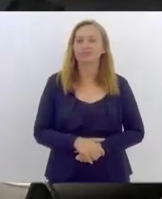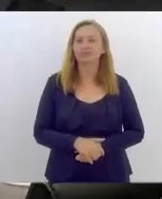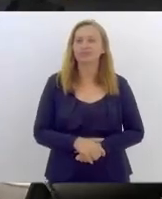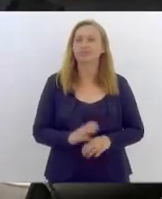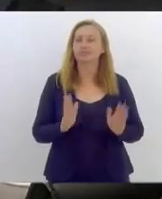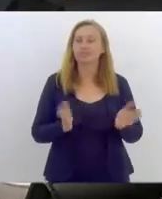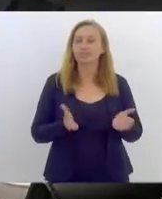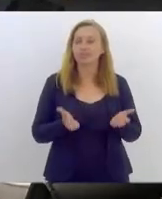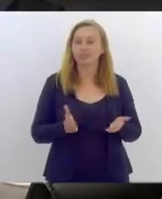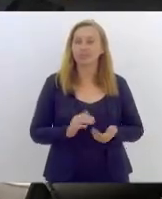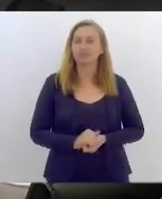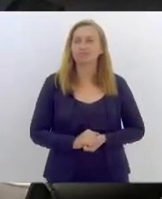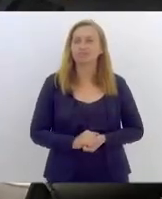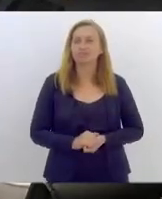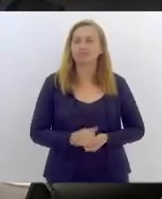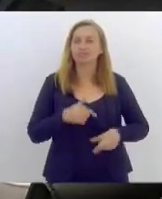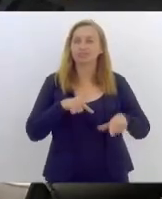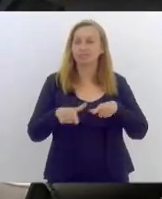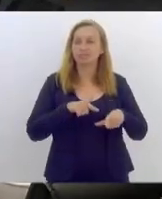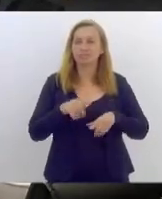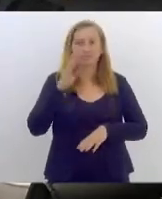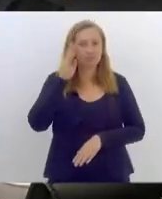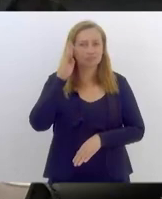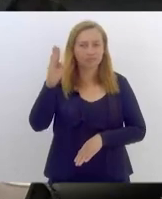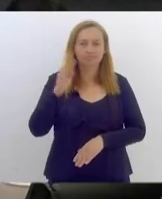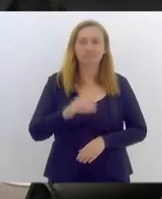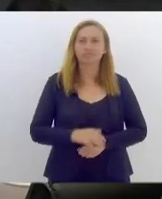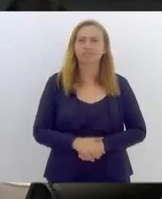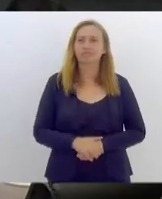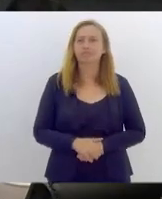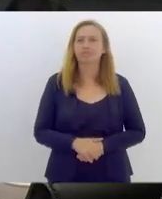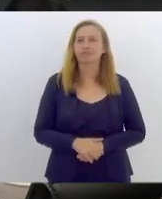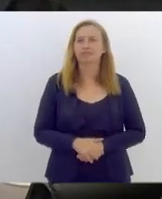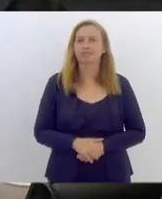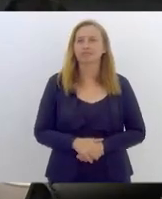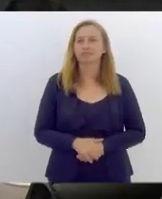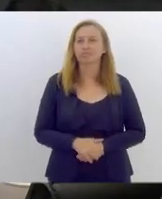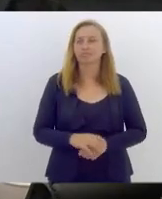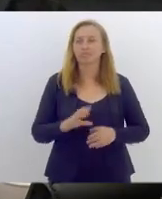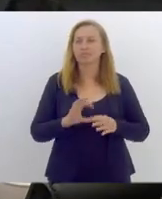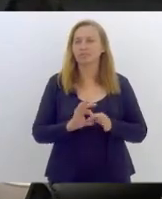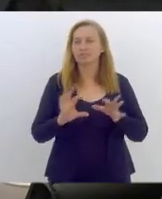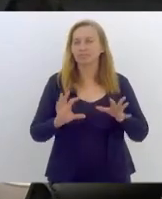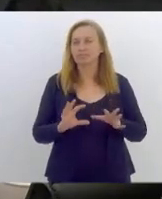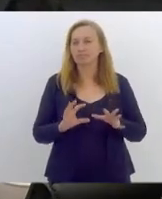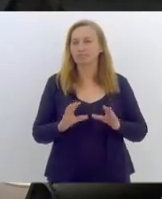Hoje faz um trabalho fundamental no que tange à